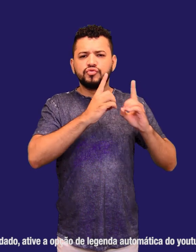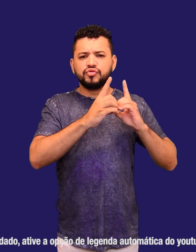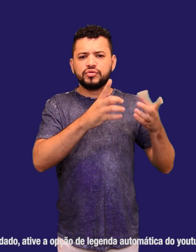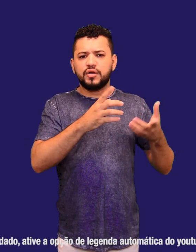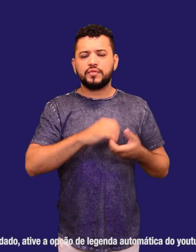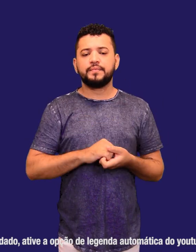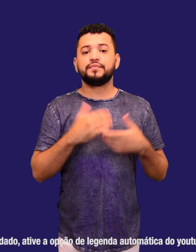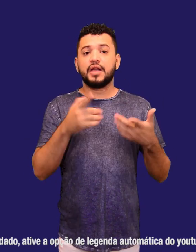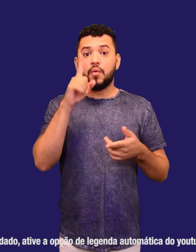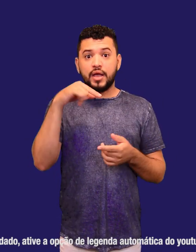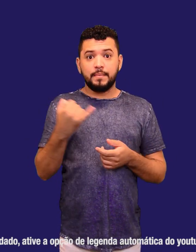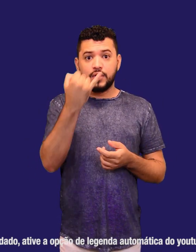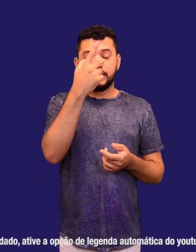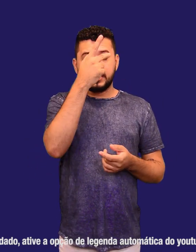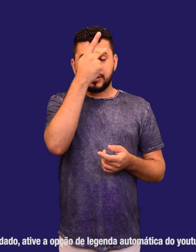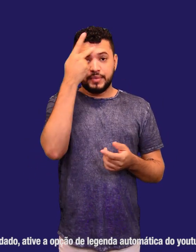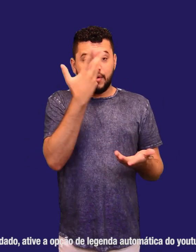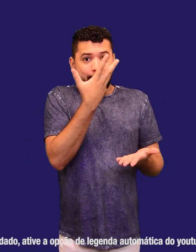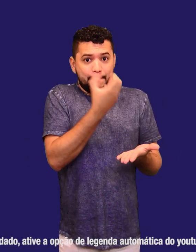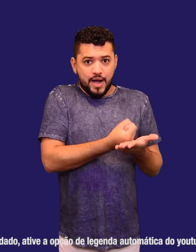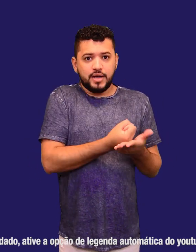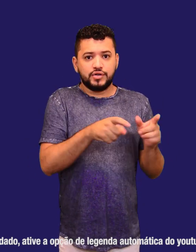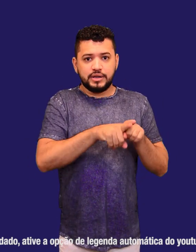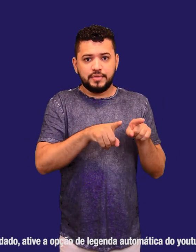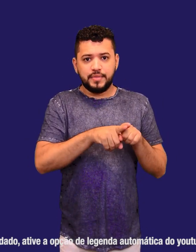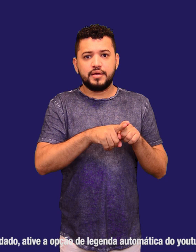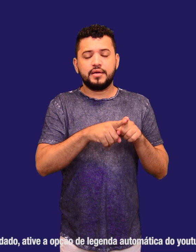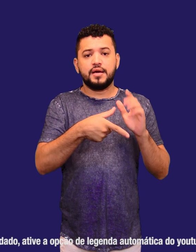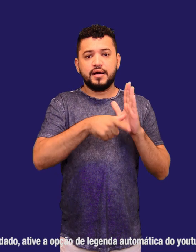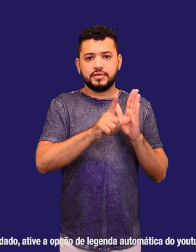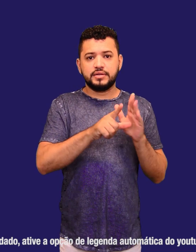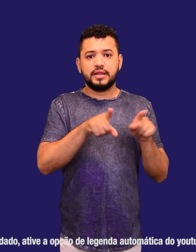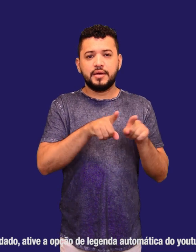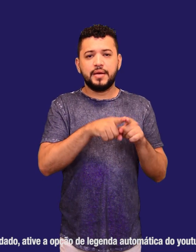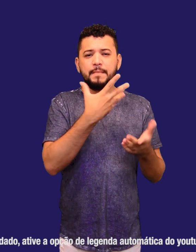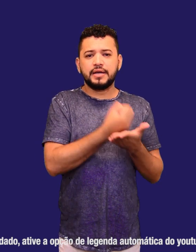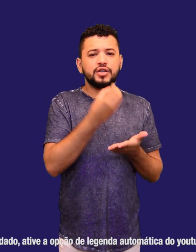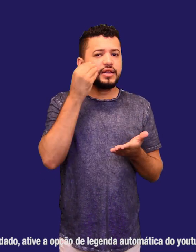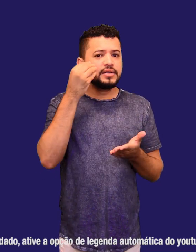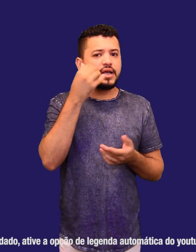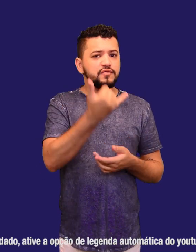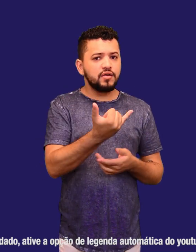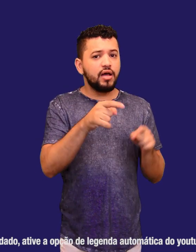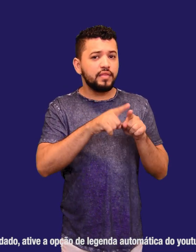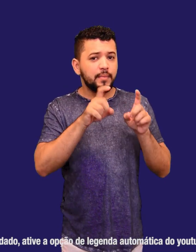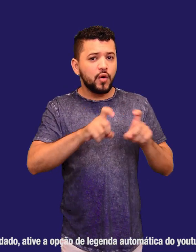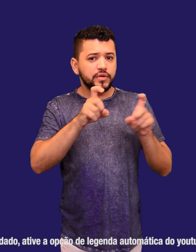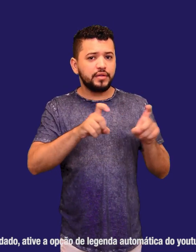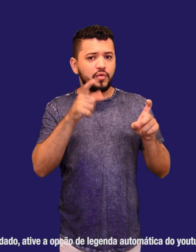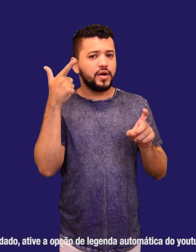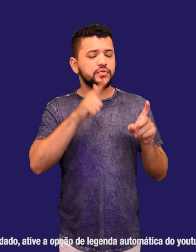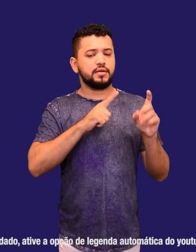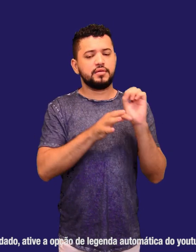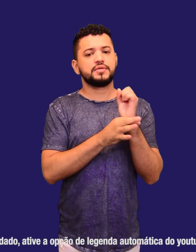candidato baixe com antecedência a ferramenta que será utilizada na entrevista. Uma dica é baixar e testar no celular e no computador para assegurar que não